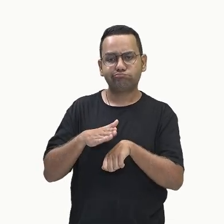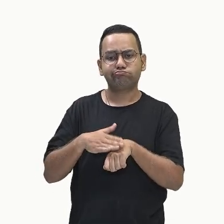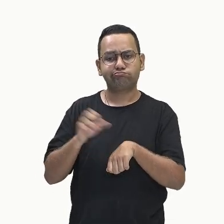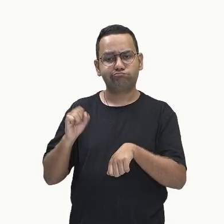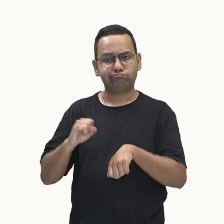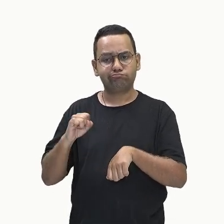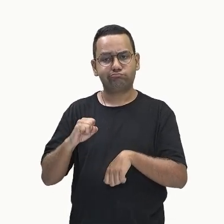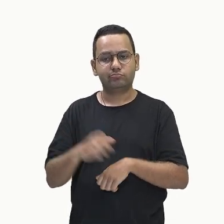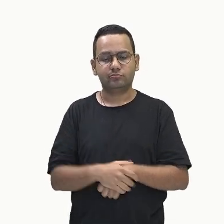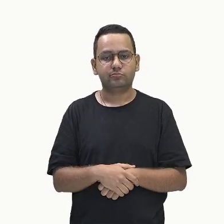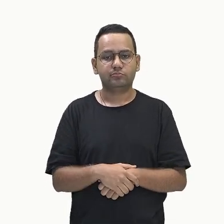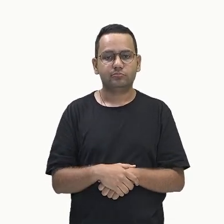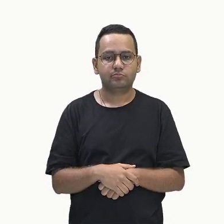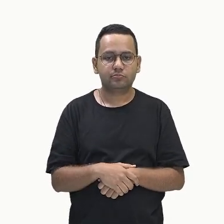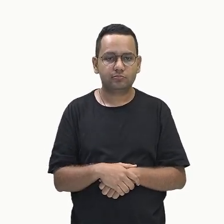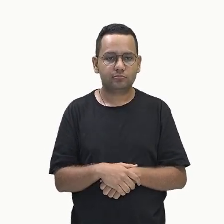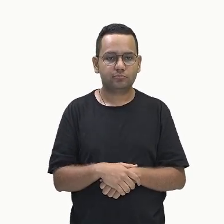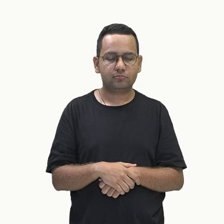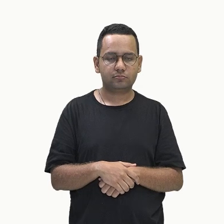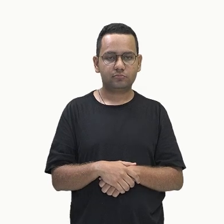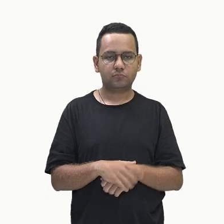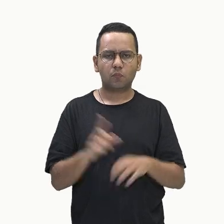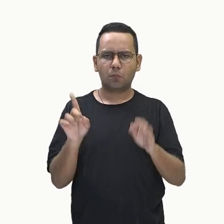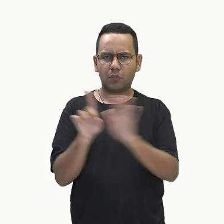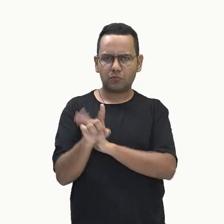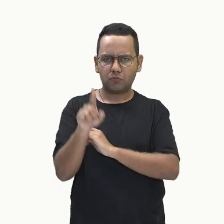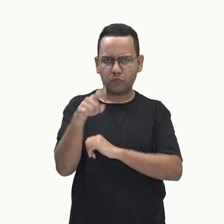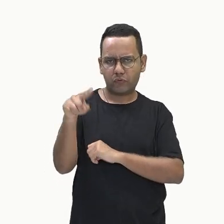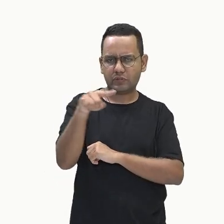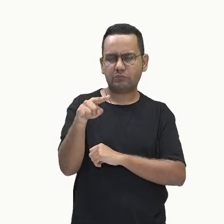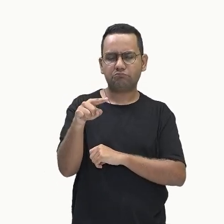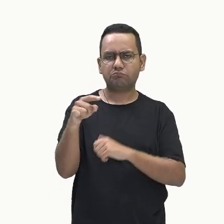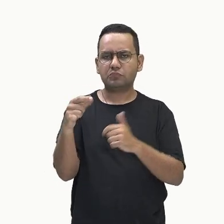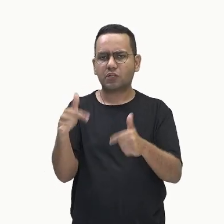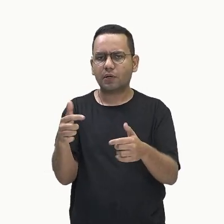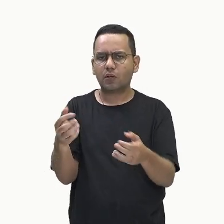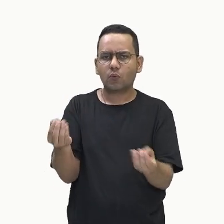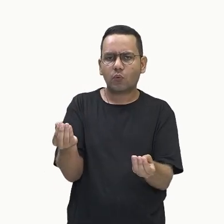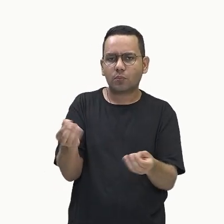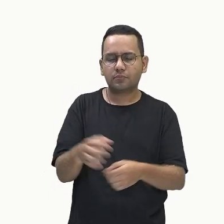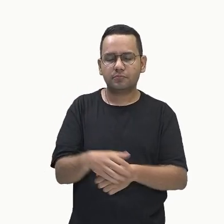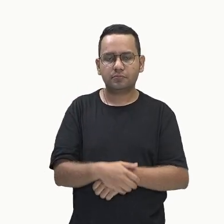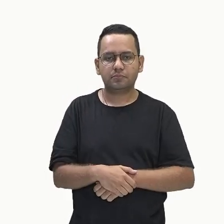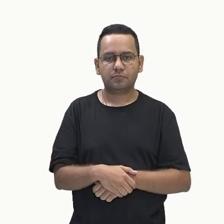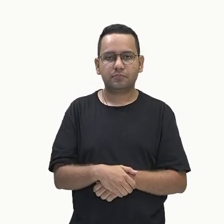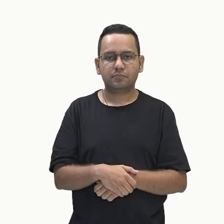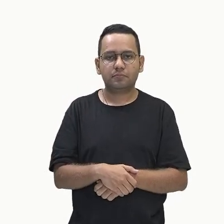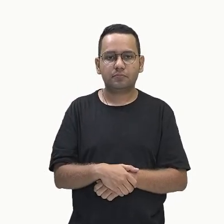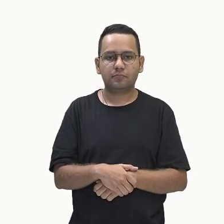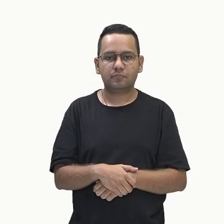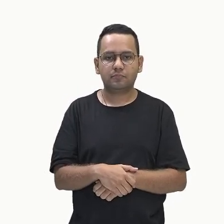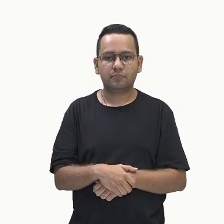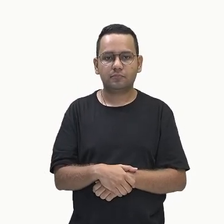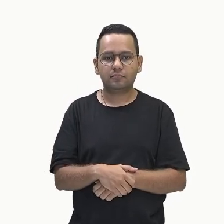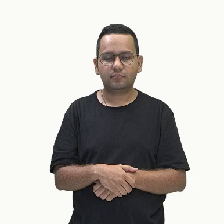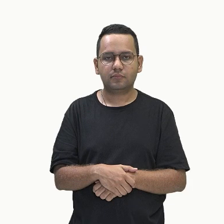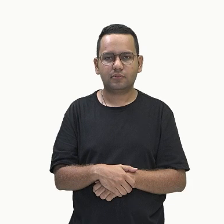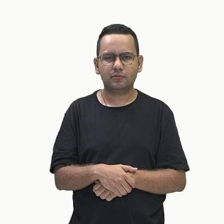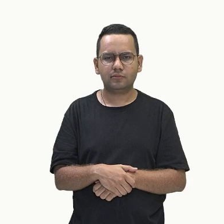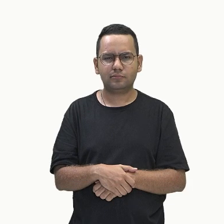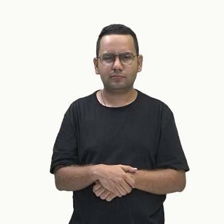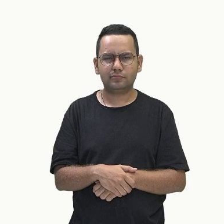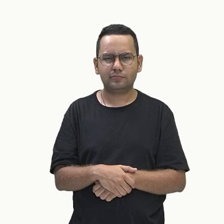Quando eu pergunto para você, você trabalha de que forma? Eu trabalho de forma autônoma,